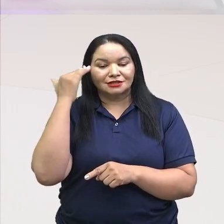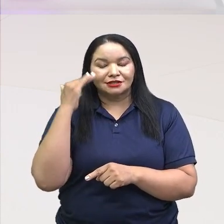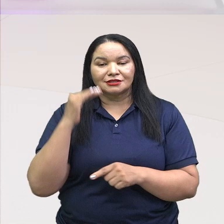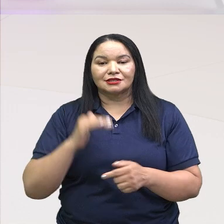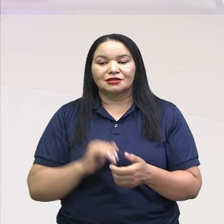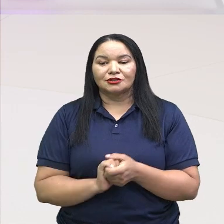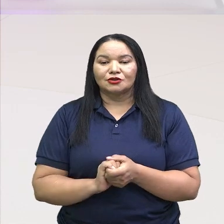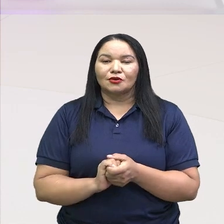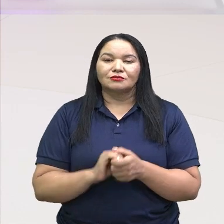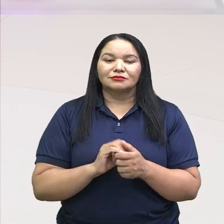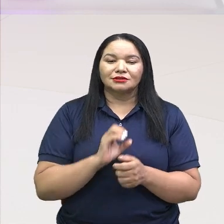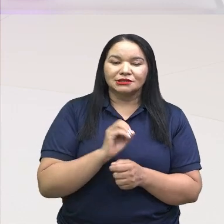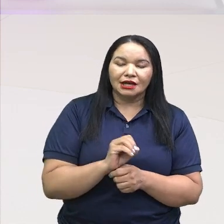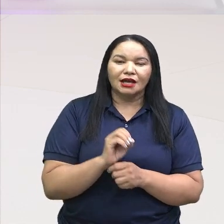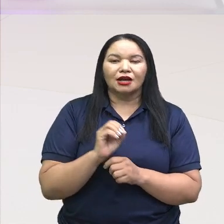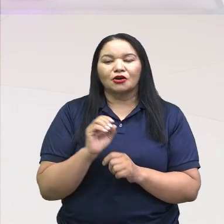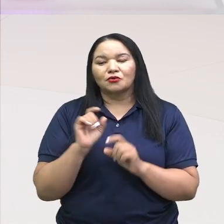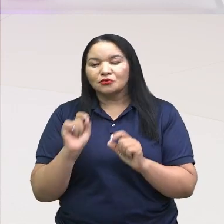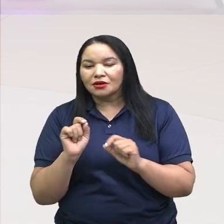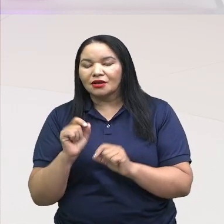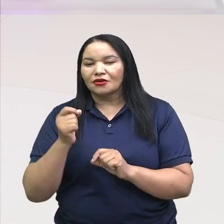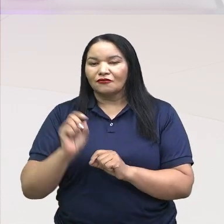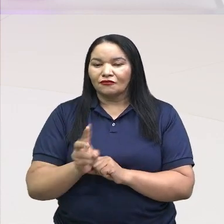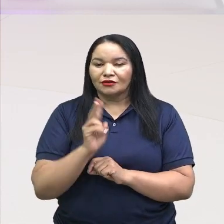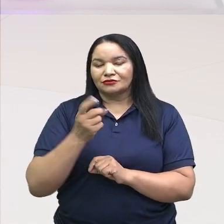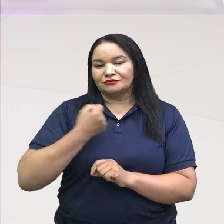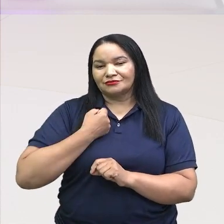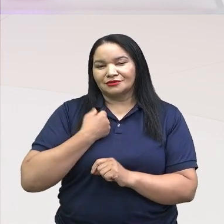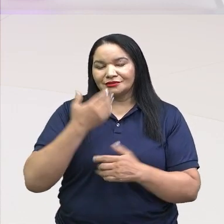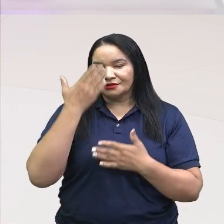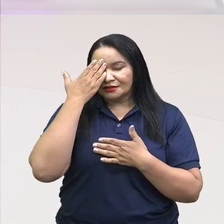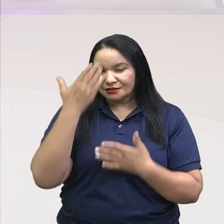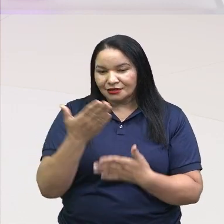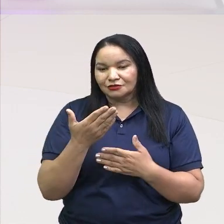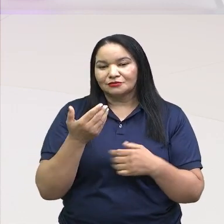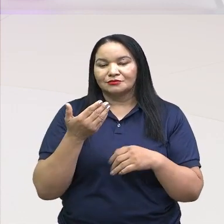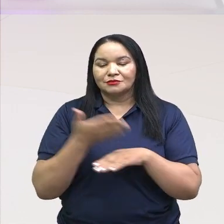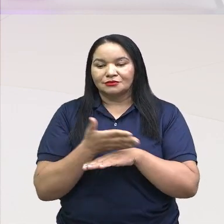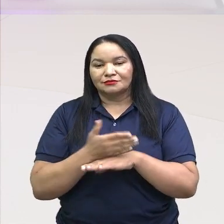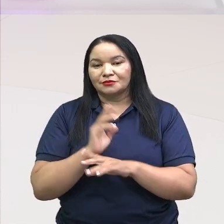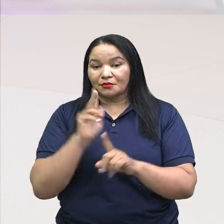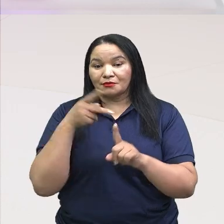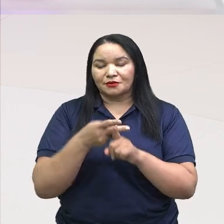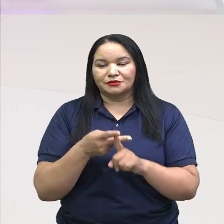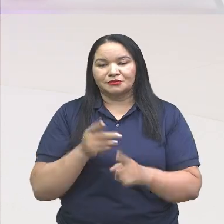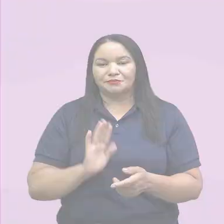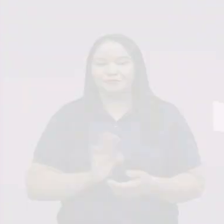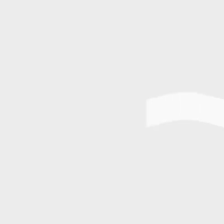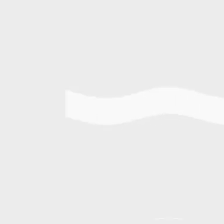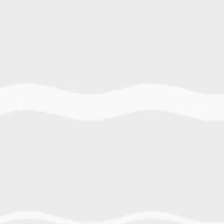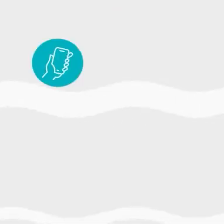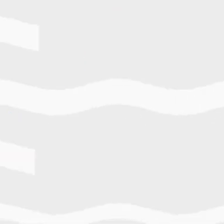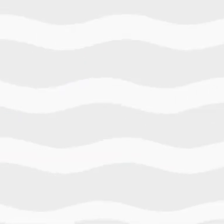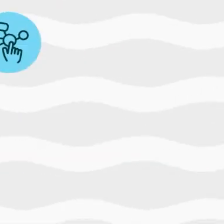o que é zero da função, o que é valor numérico, e eu agradeço a sua companhia e até o próximo encontro.